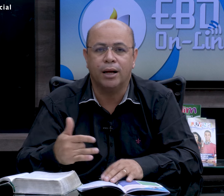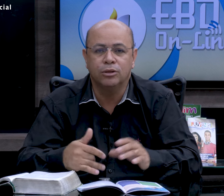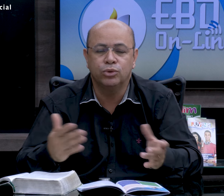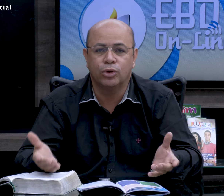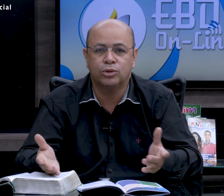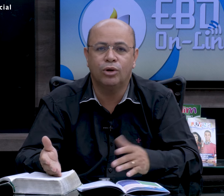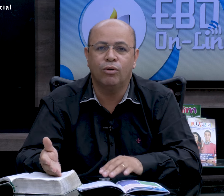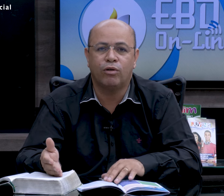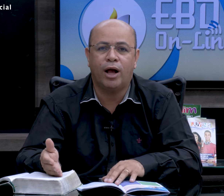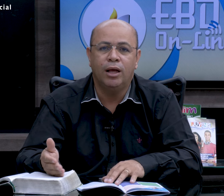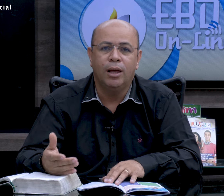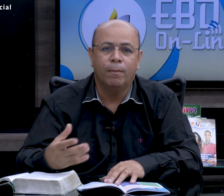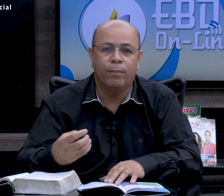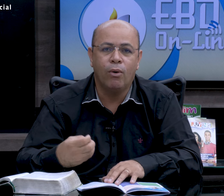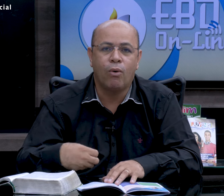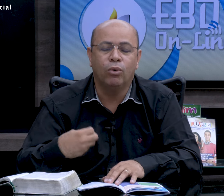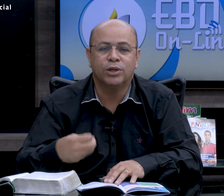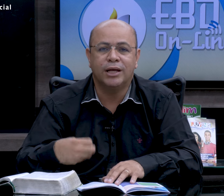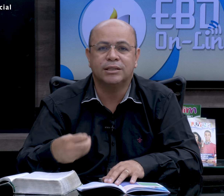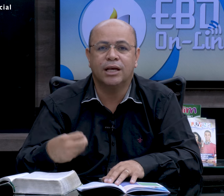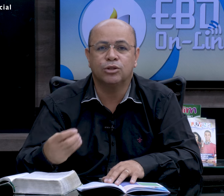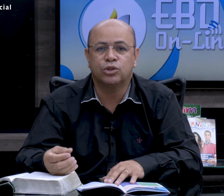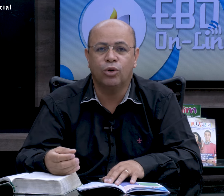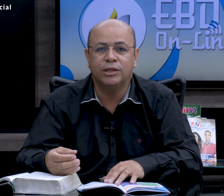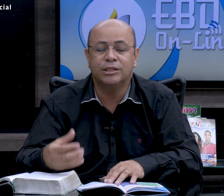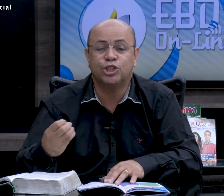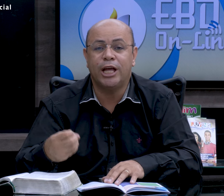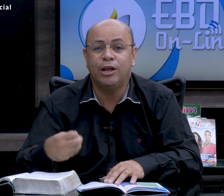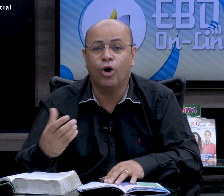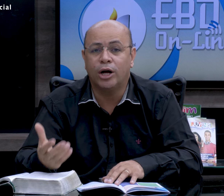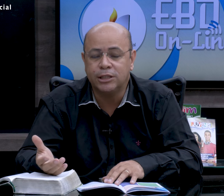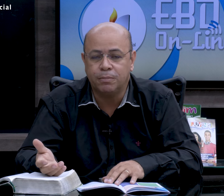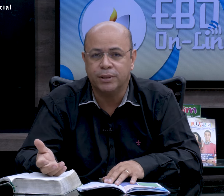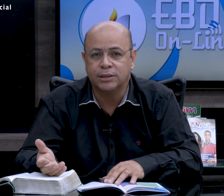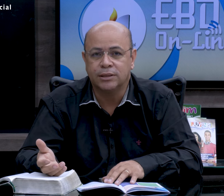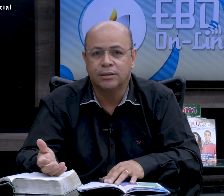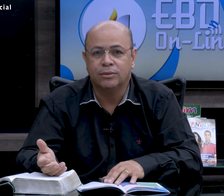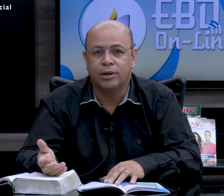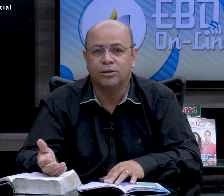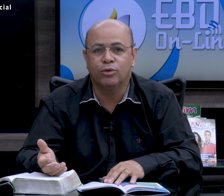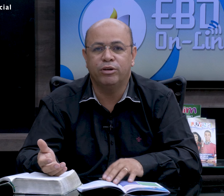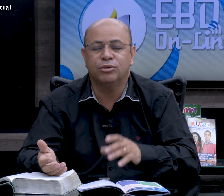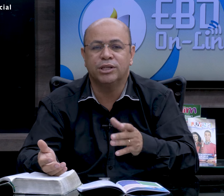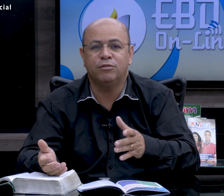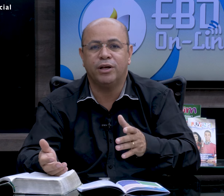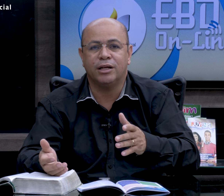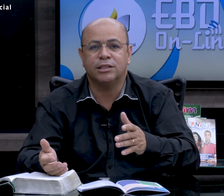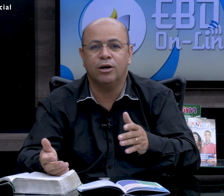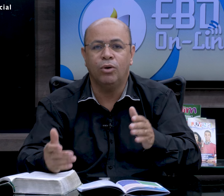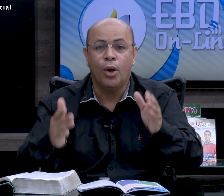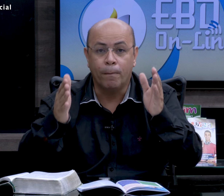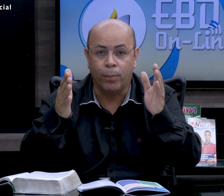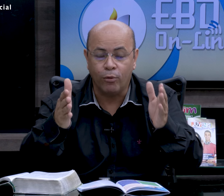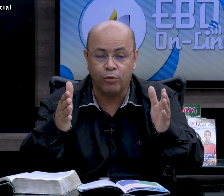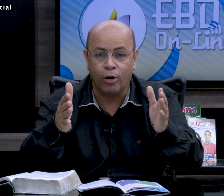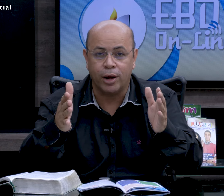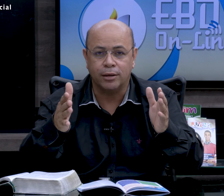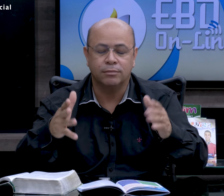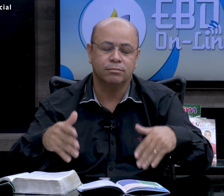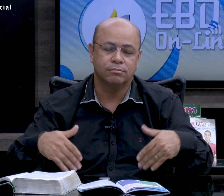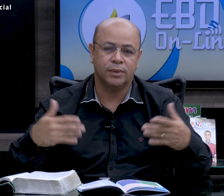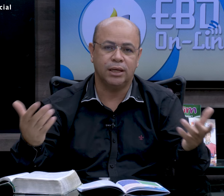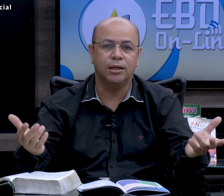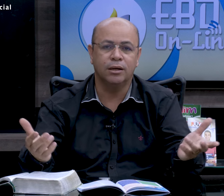eu barrando os outros de louvar por conta das questões estereótipos né tô vendo Santificação por